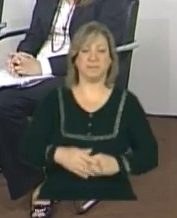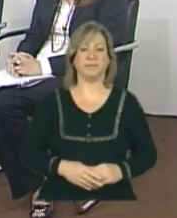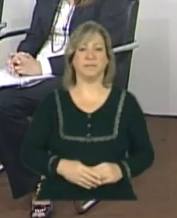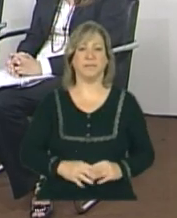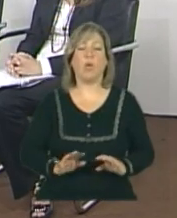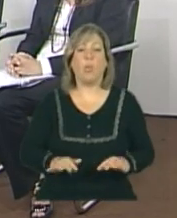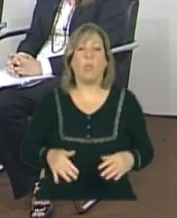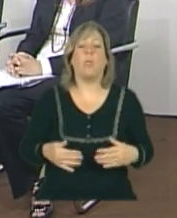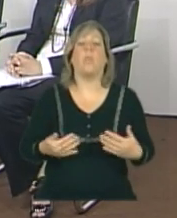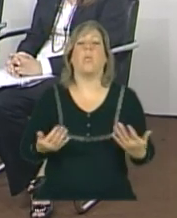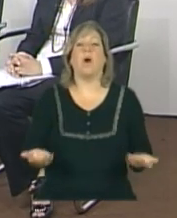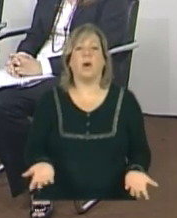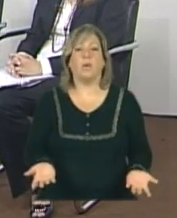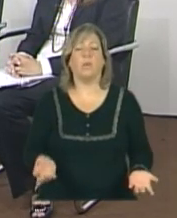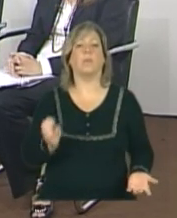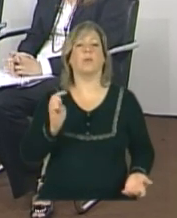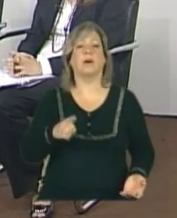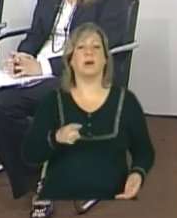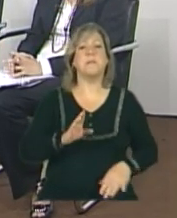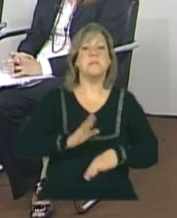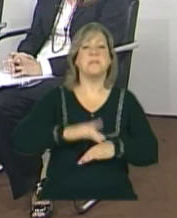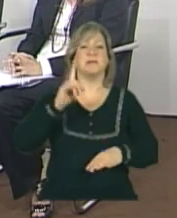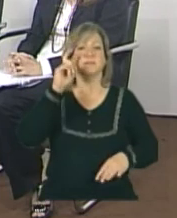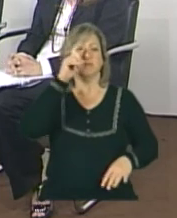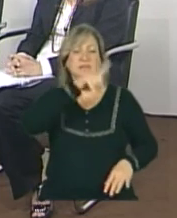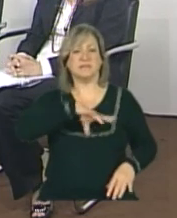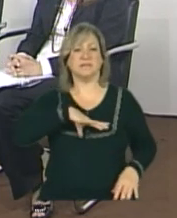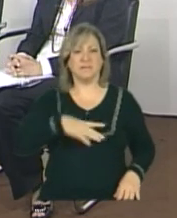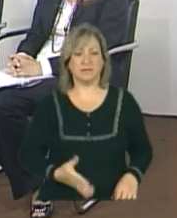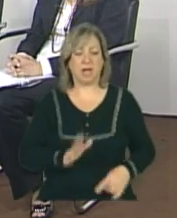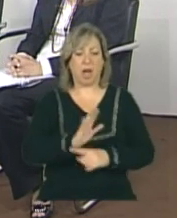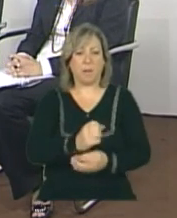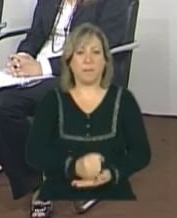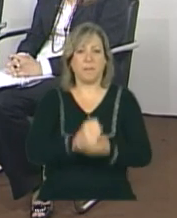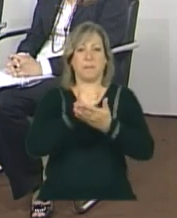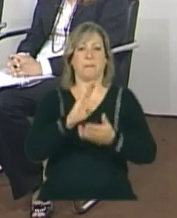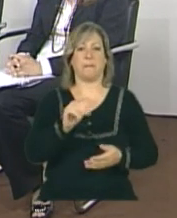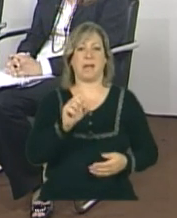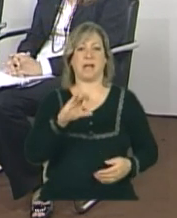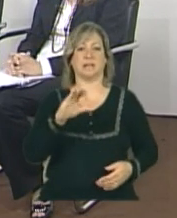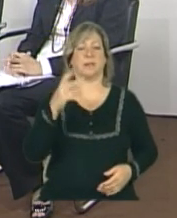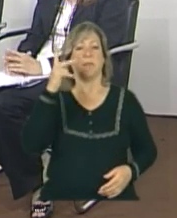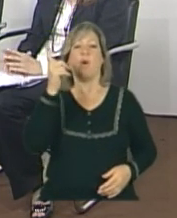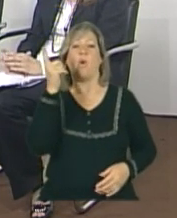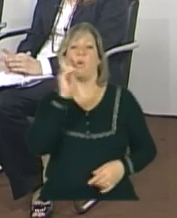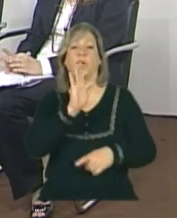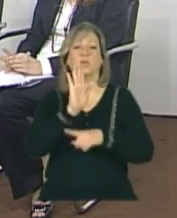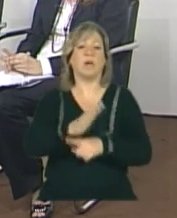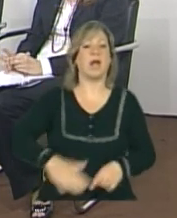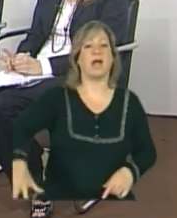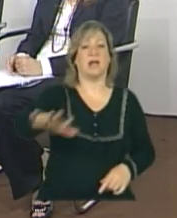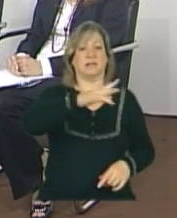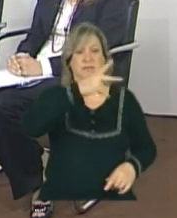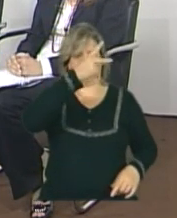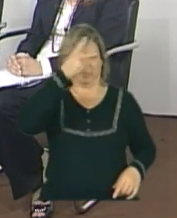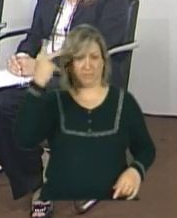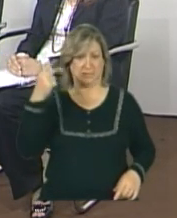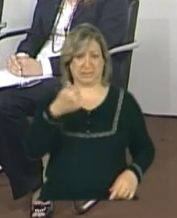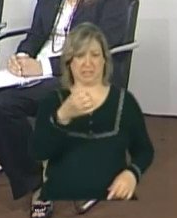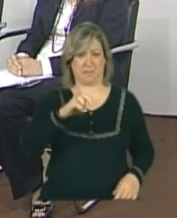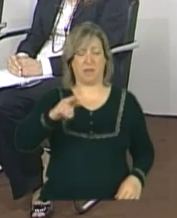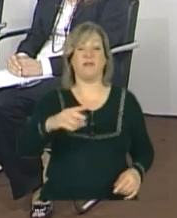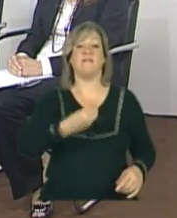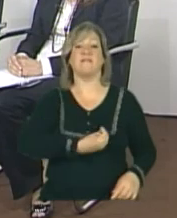Quais são os grandes desafios de proteção básica para alcançar a cobertura dessa população que vive no meio rural?